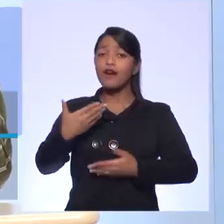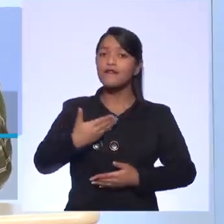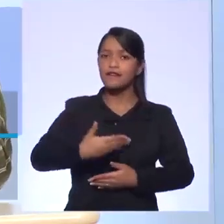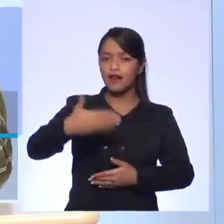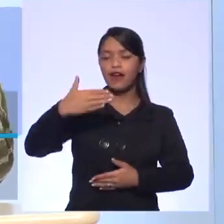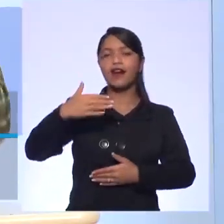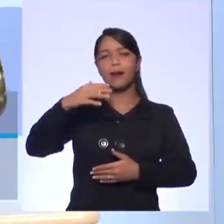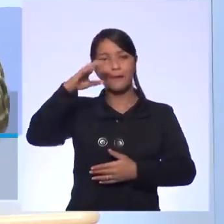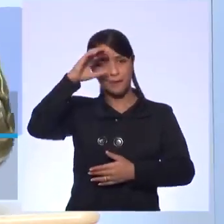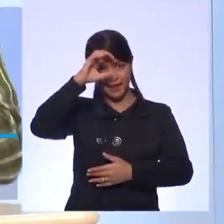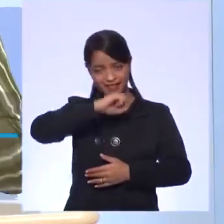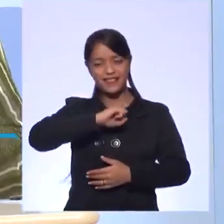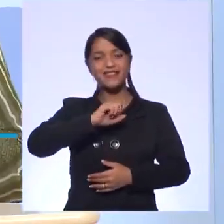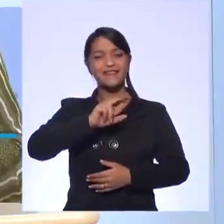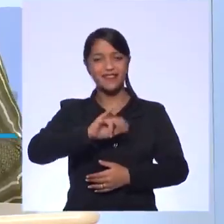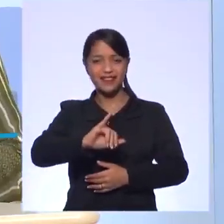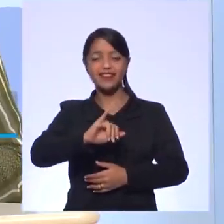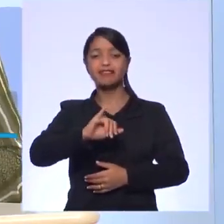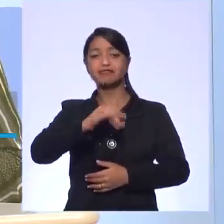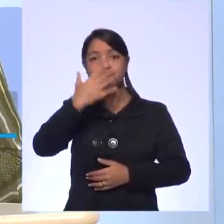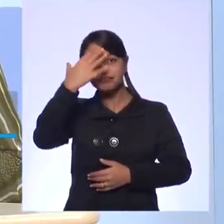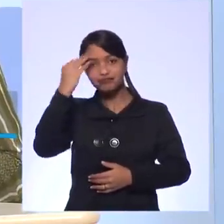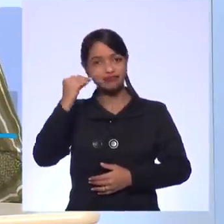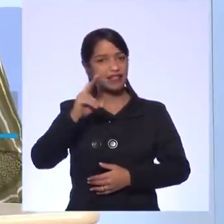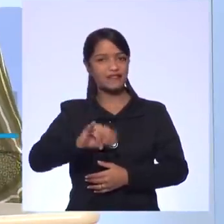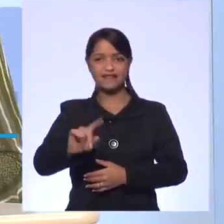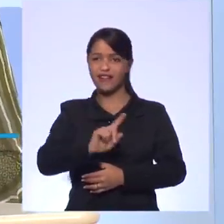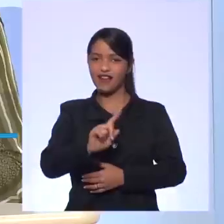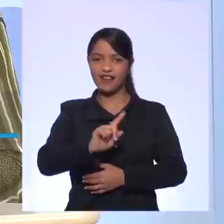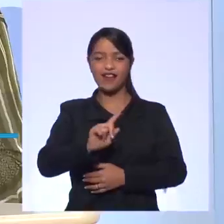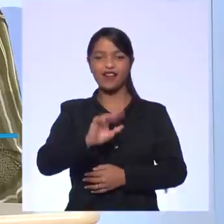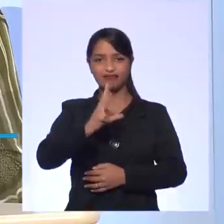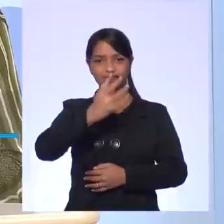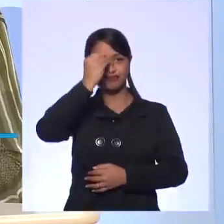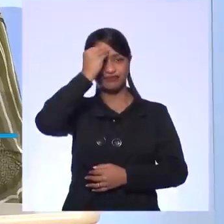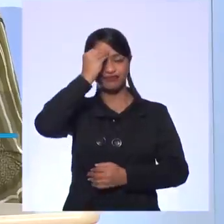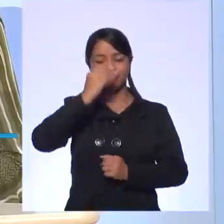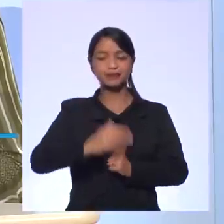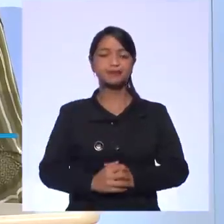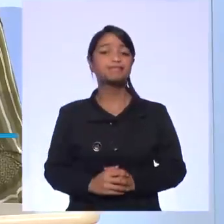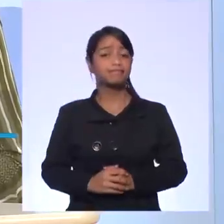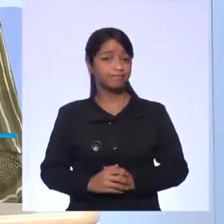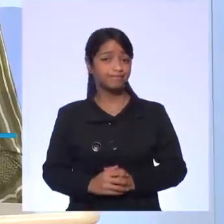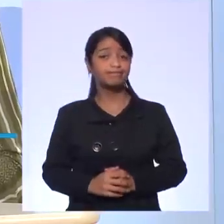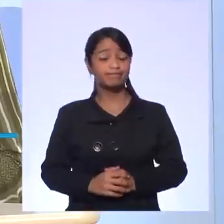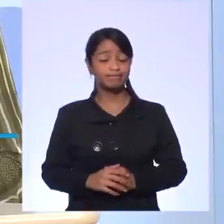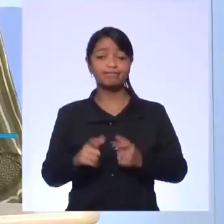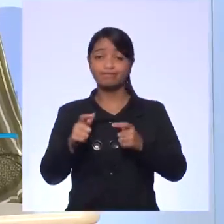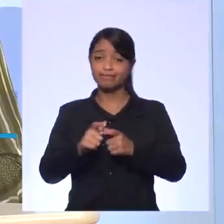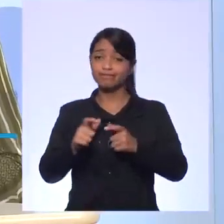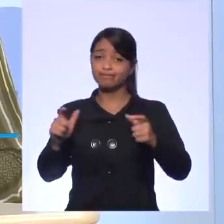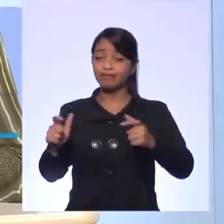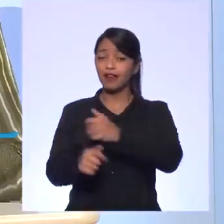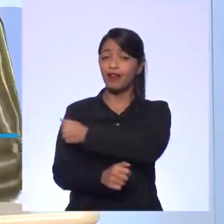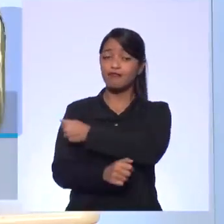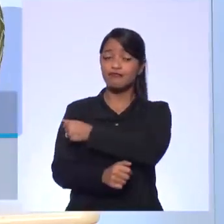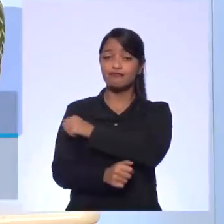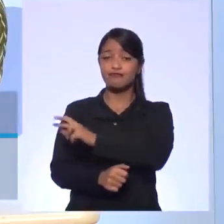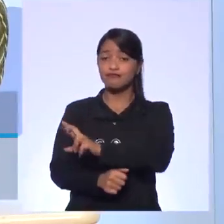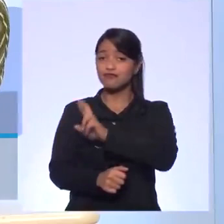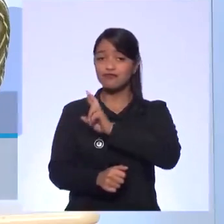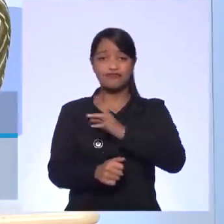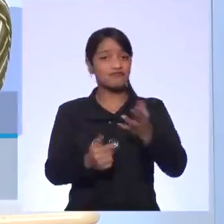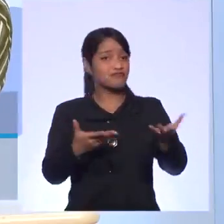adquiri-lo, e não vão esquecer mais, ok? Isso mesmo, prof. Uma boa parte aqui dos estudantes estão dizendo que ele